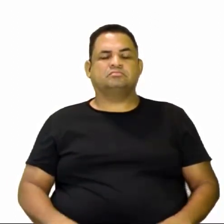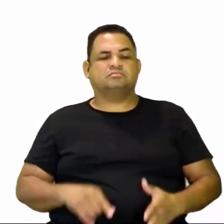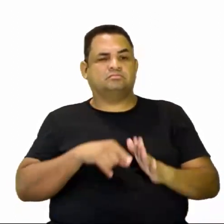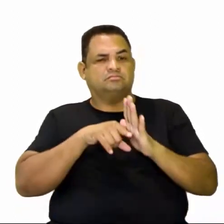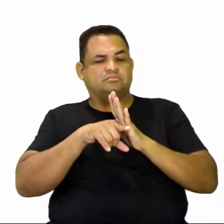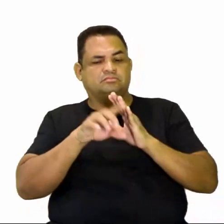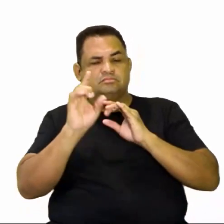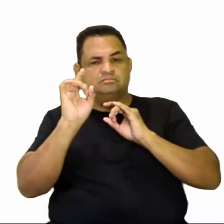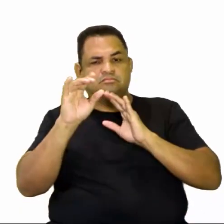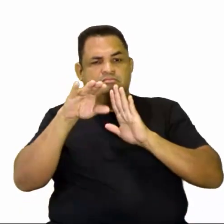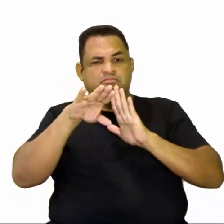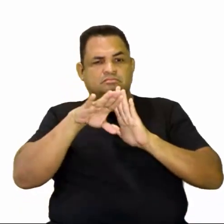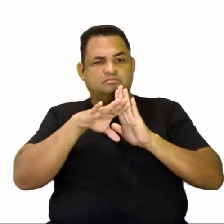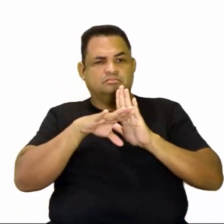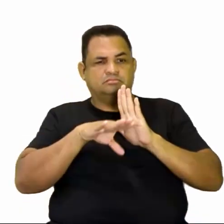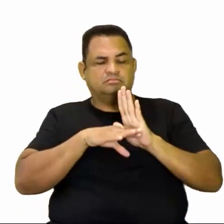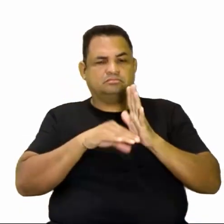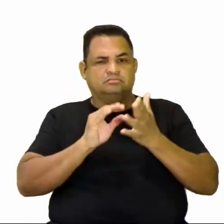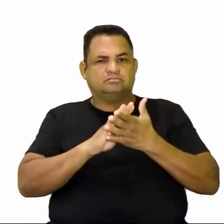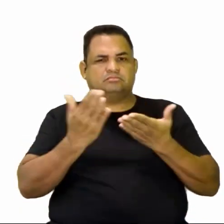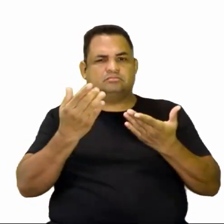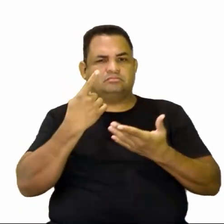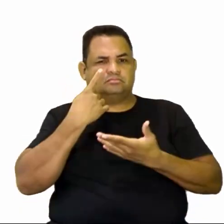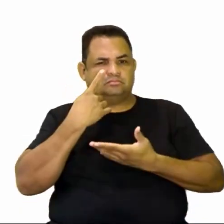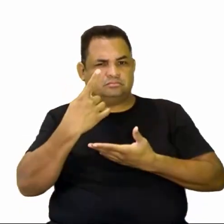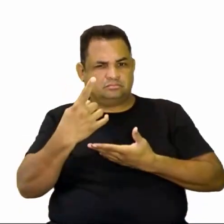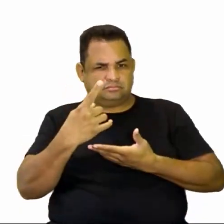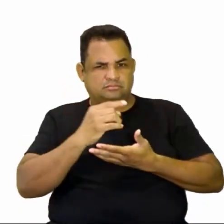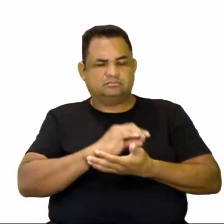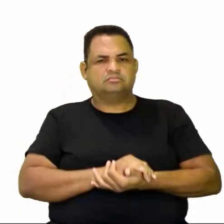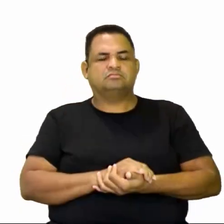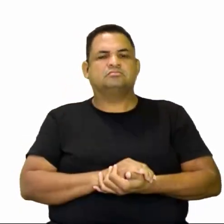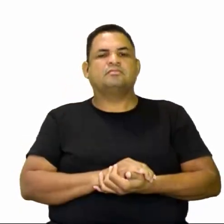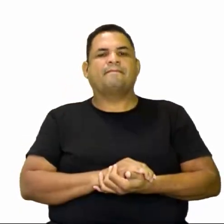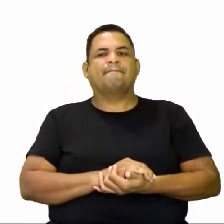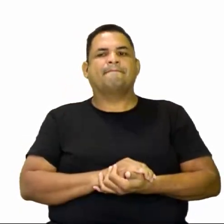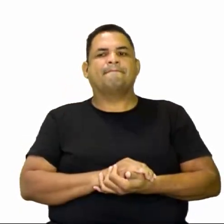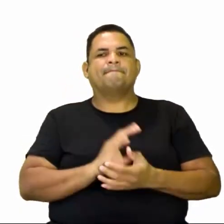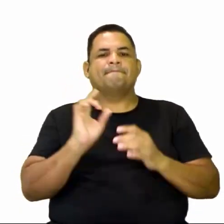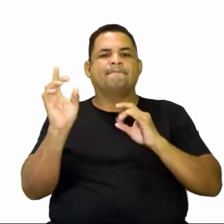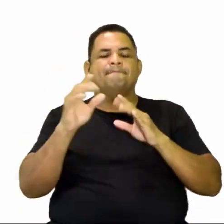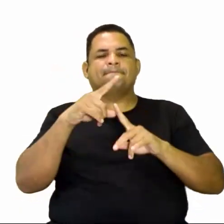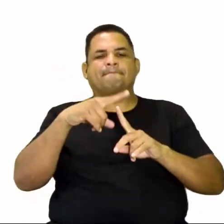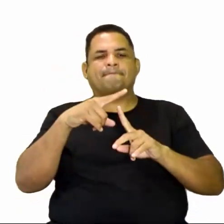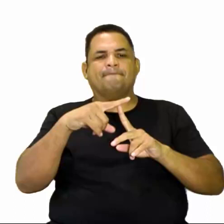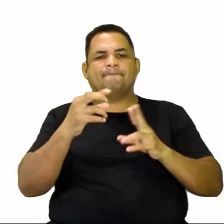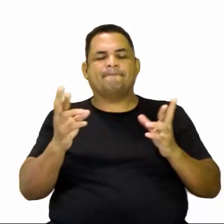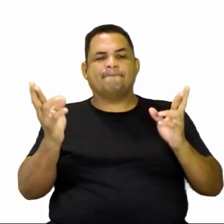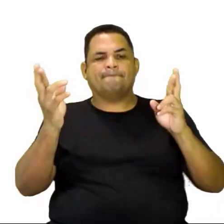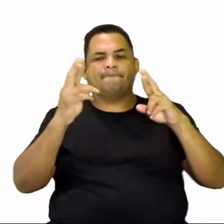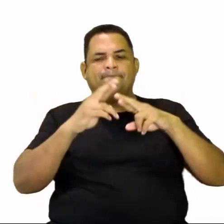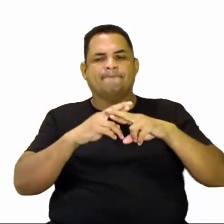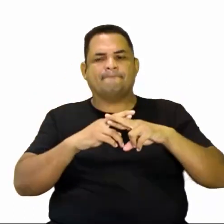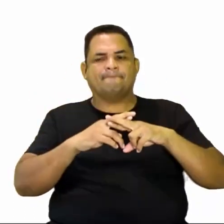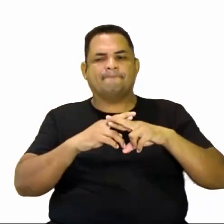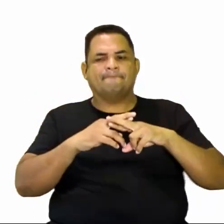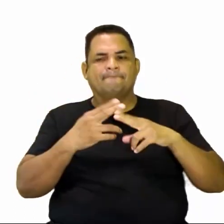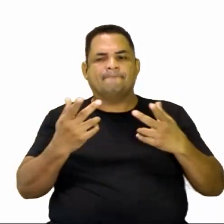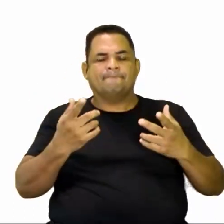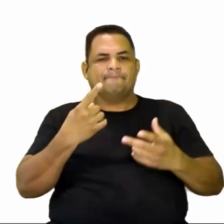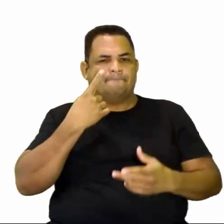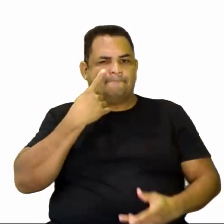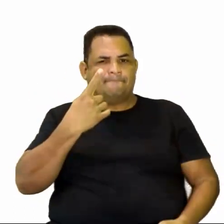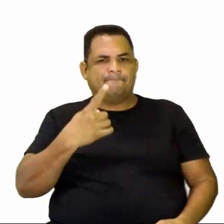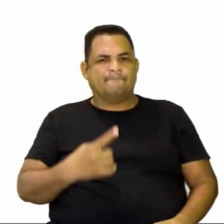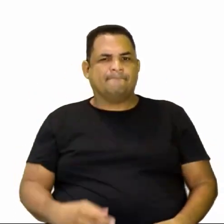analisando cada tipo, ou seja, observando cada tipo de reação, olha